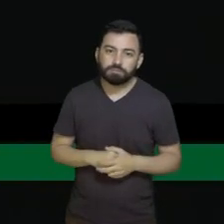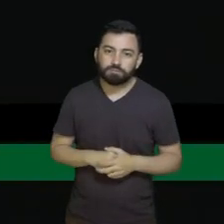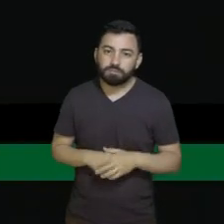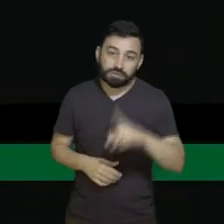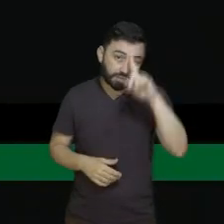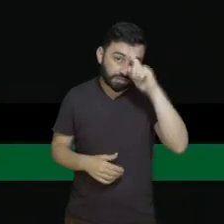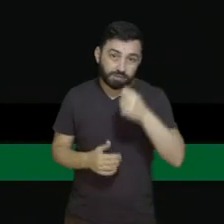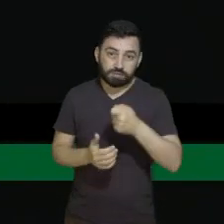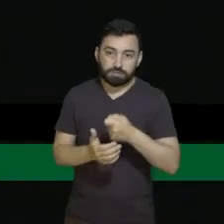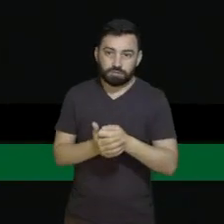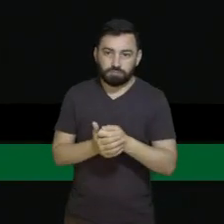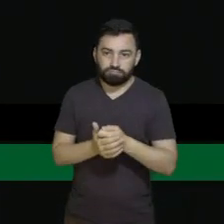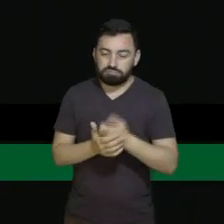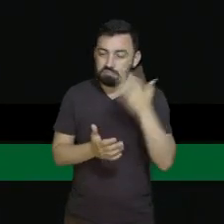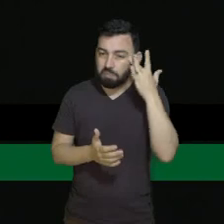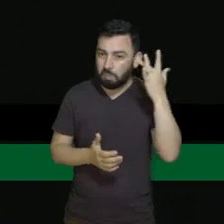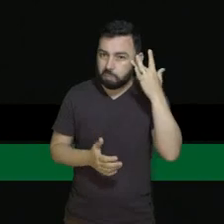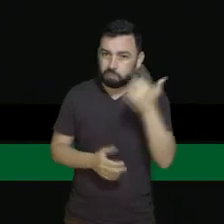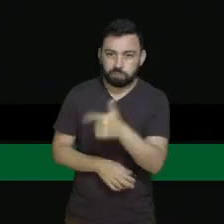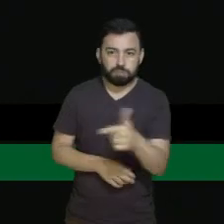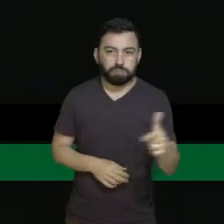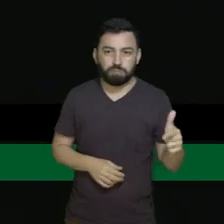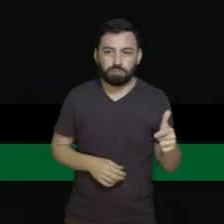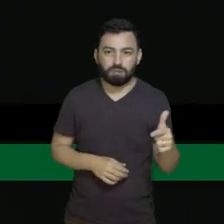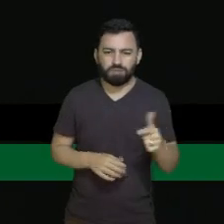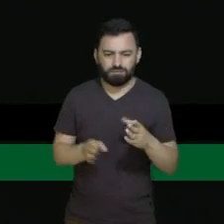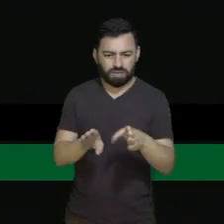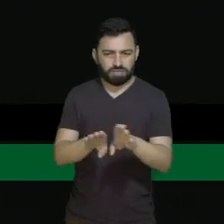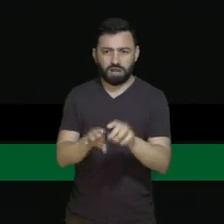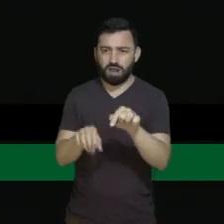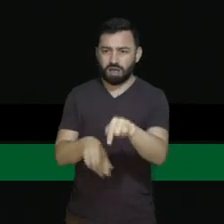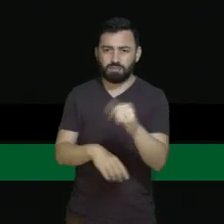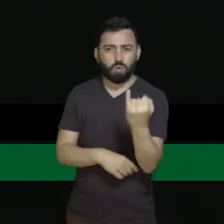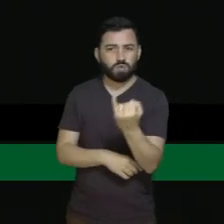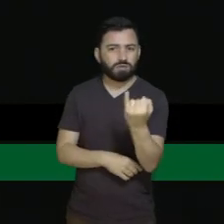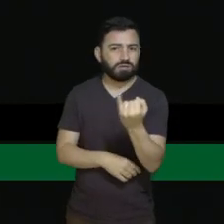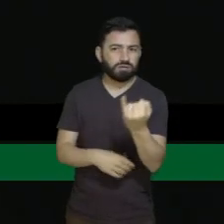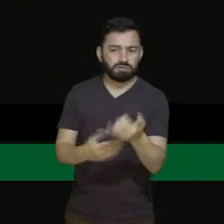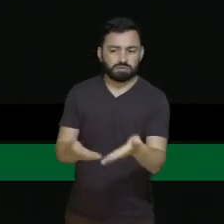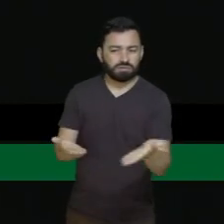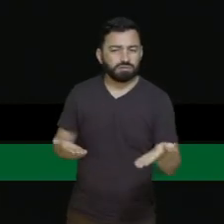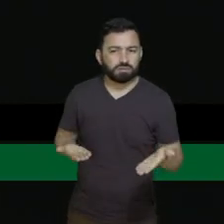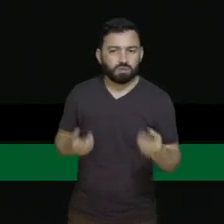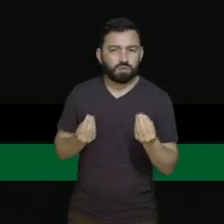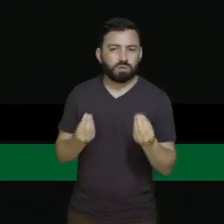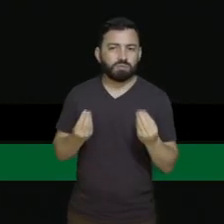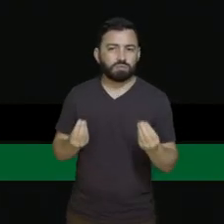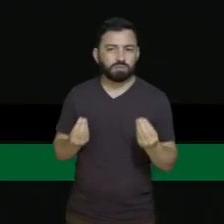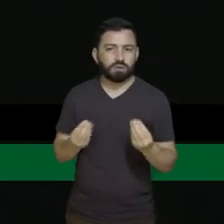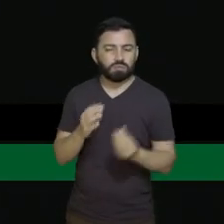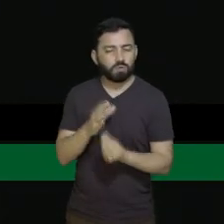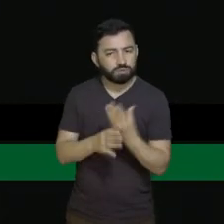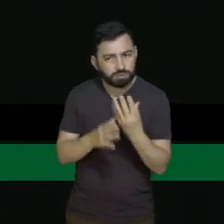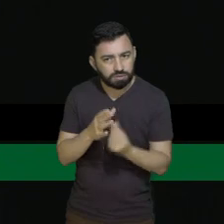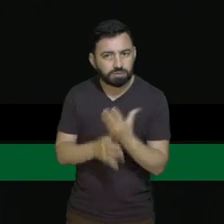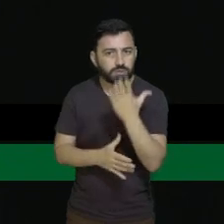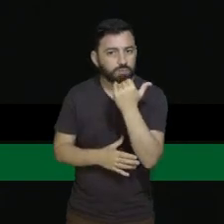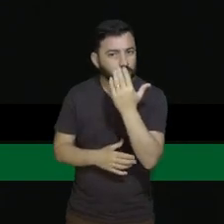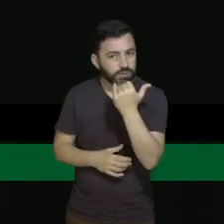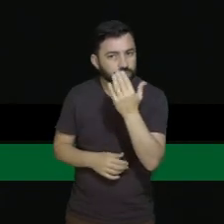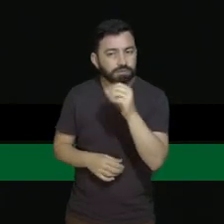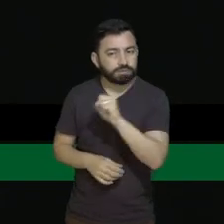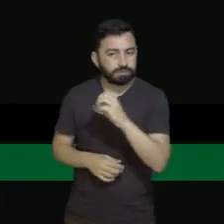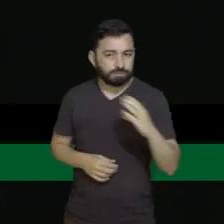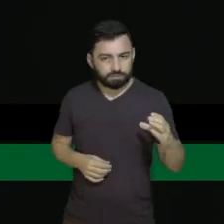decisão imatura fechar algo que é tão importante para a produção de alimentos de Santa Catarina,